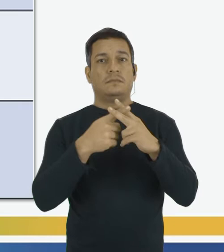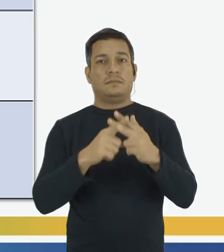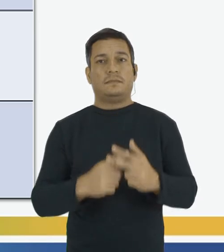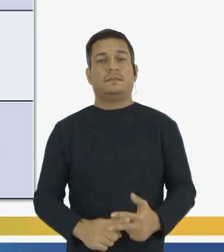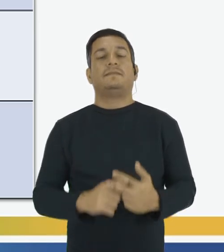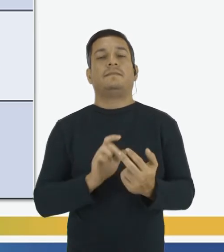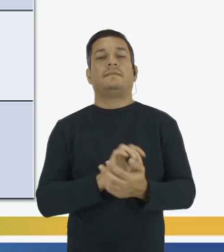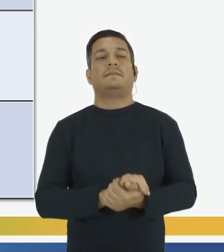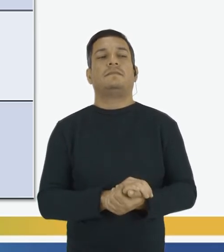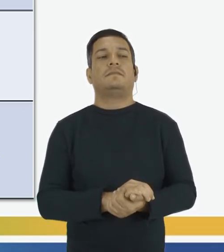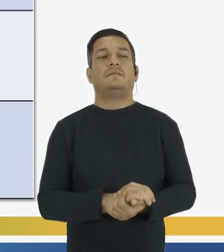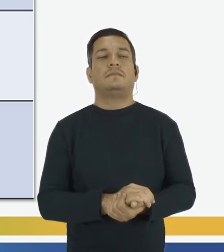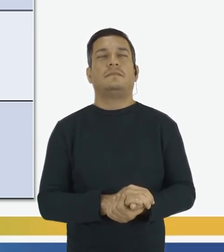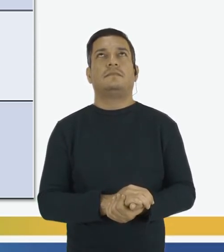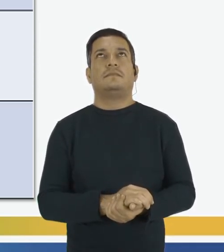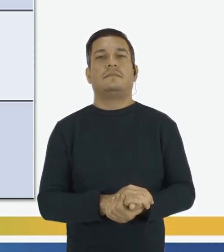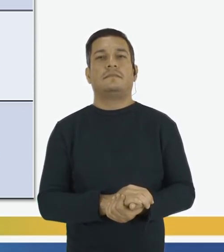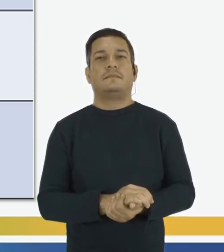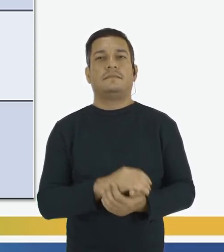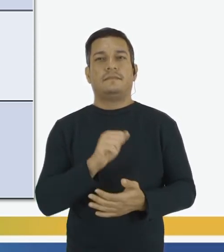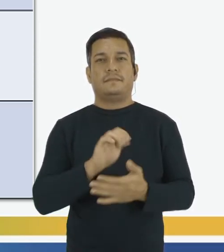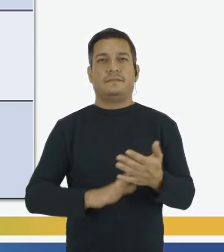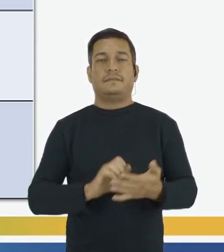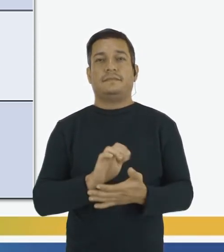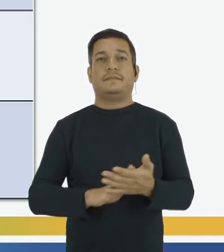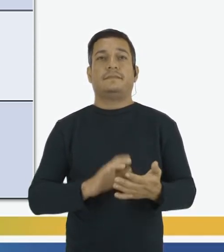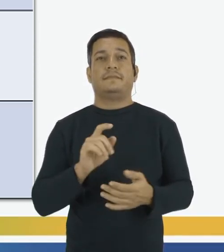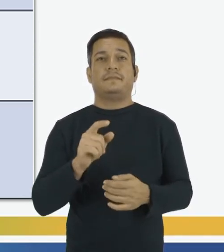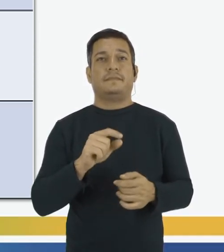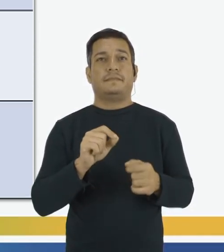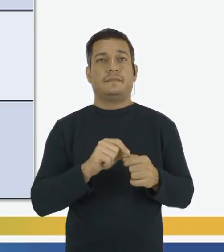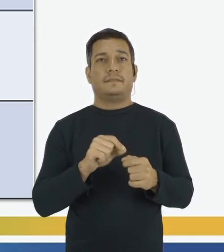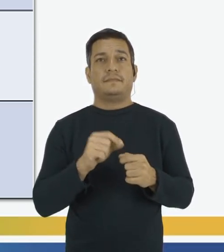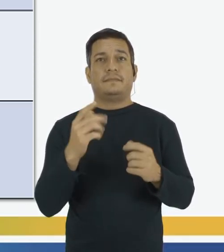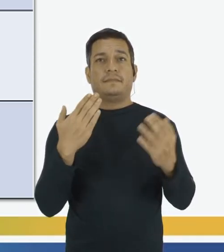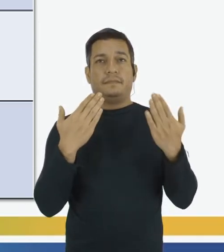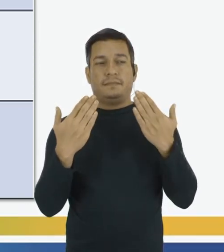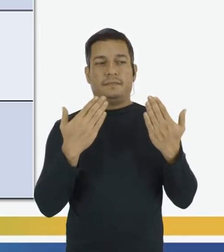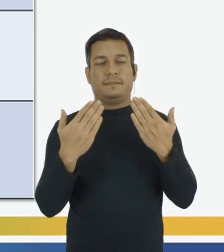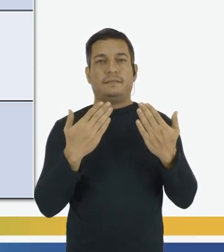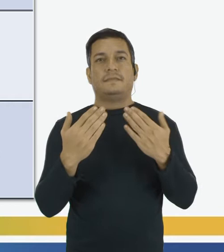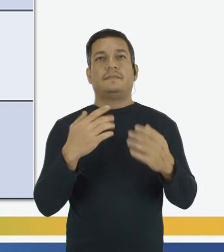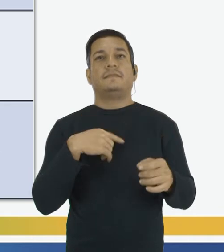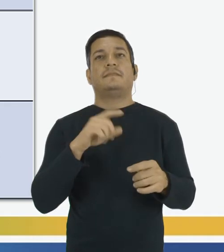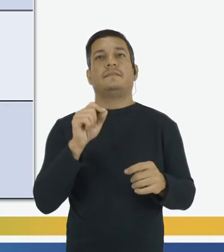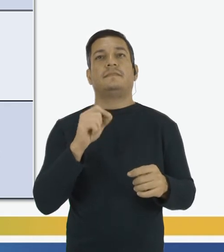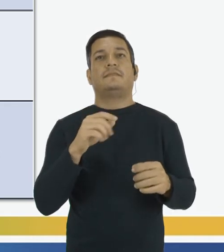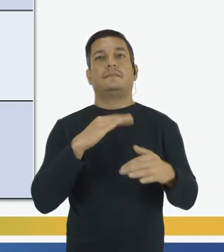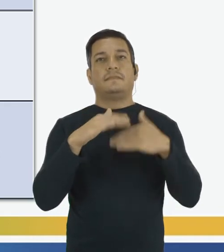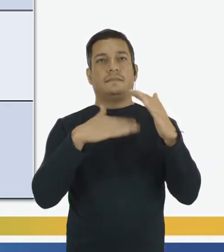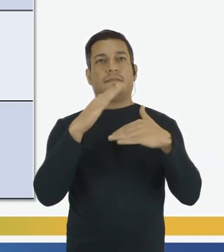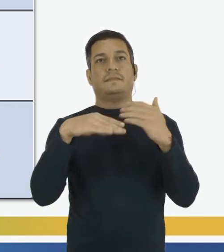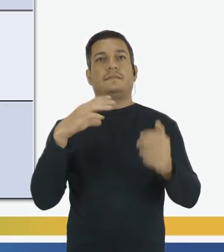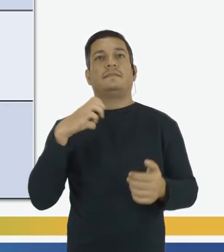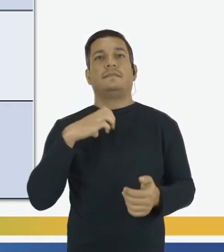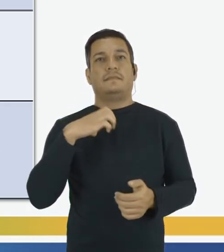correção. A atividade dizia assim: faça uma correlação entre as etapas de evolução